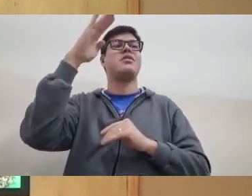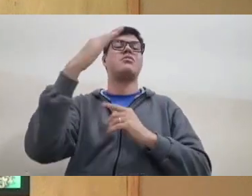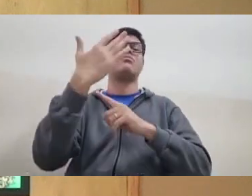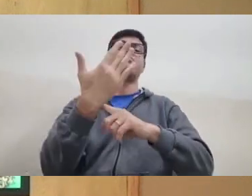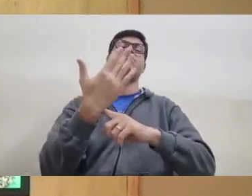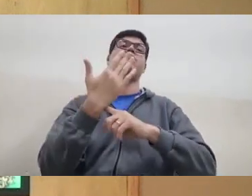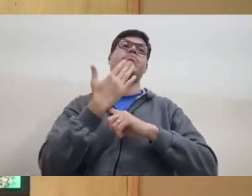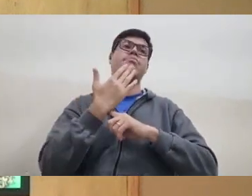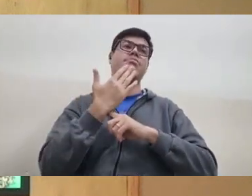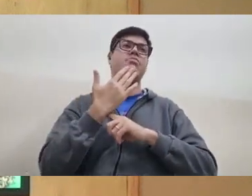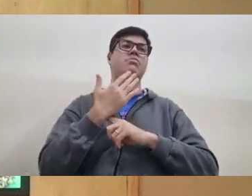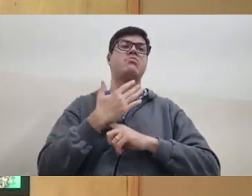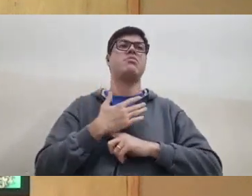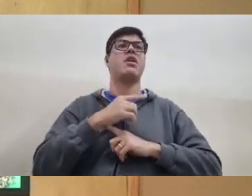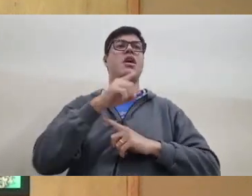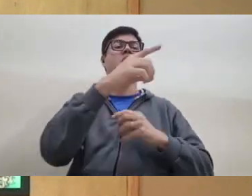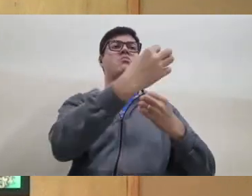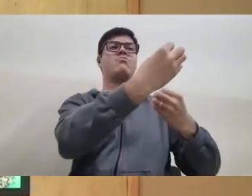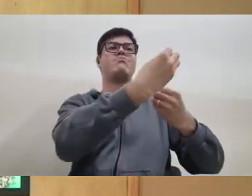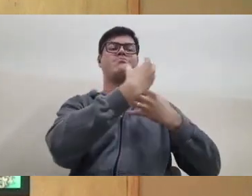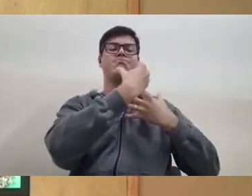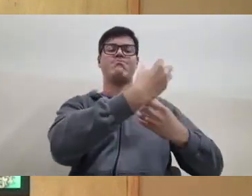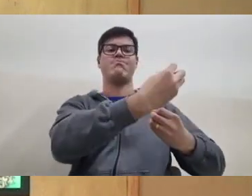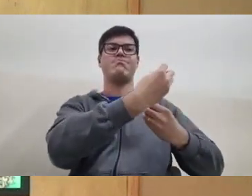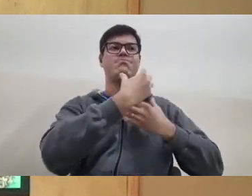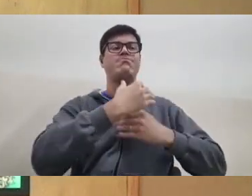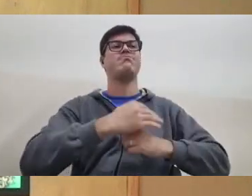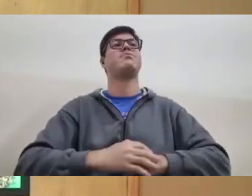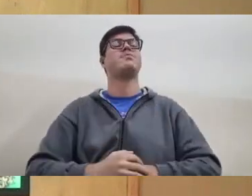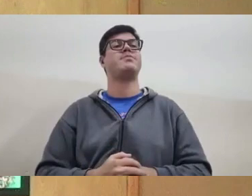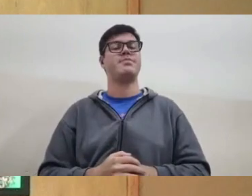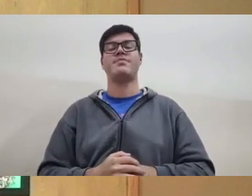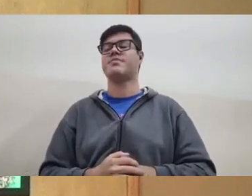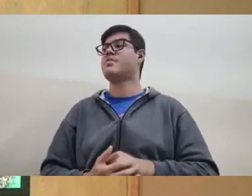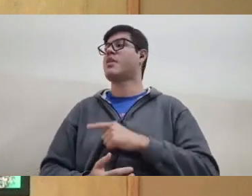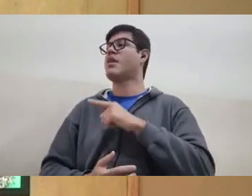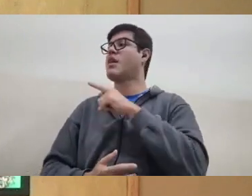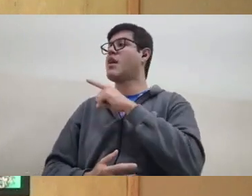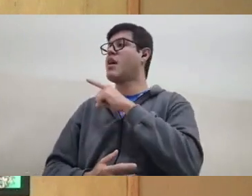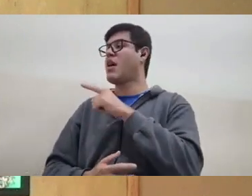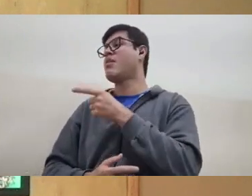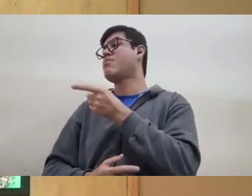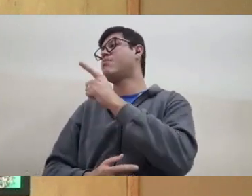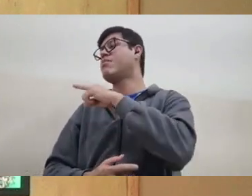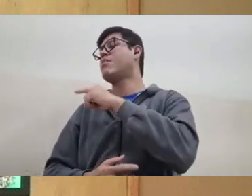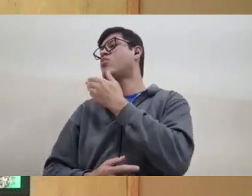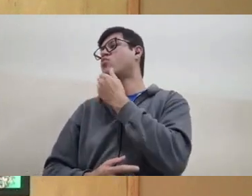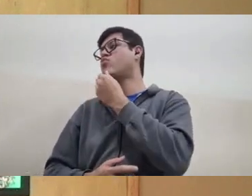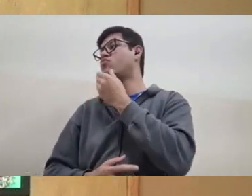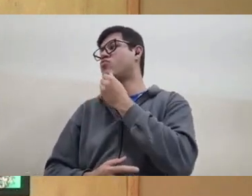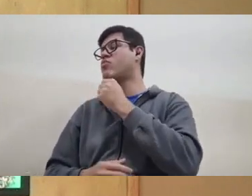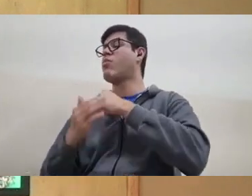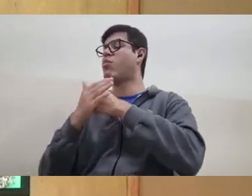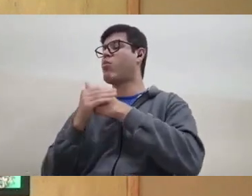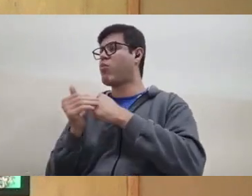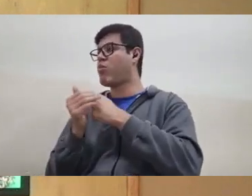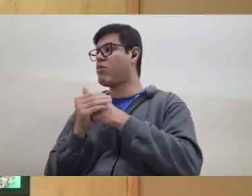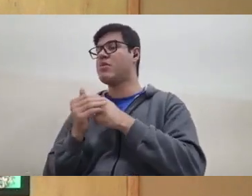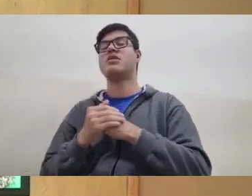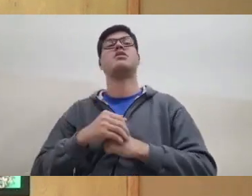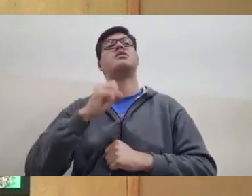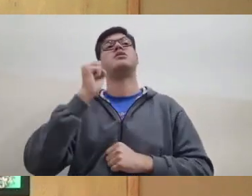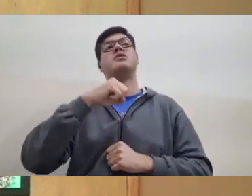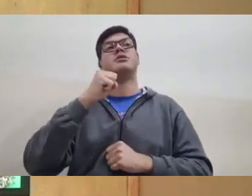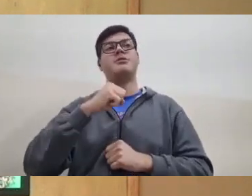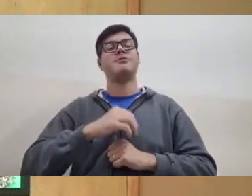me ajudou muito aprendi muito com ele é uma pessoa bondosa bondosa caridosa um espírito